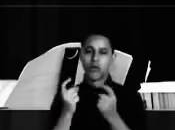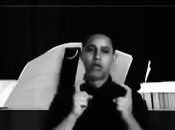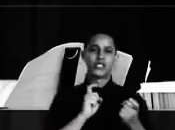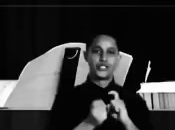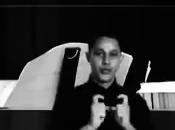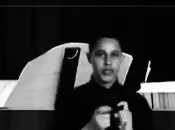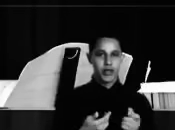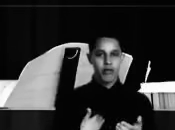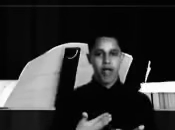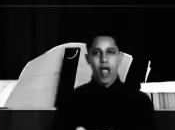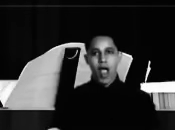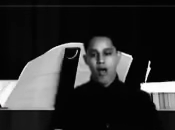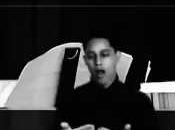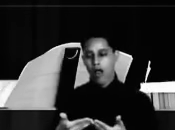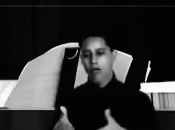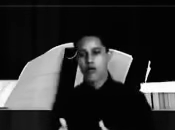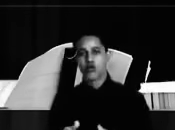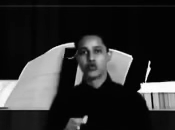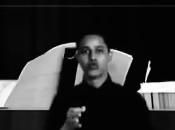Isso é fruto de muito trabalho.